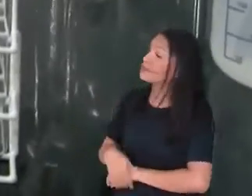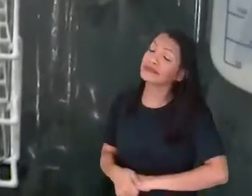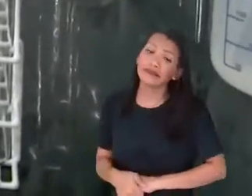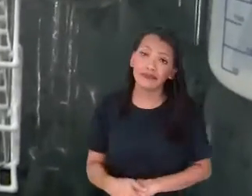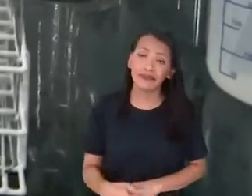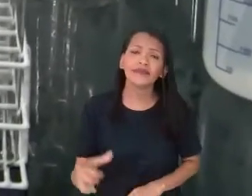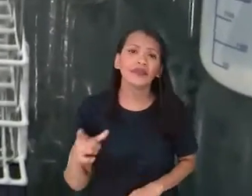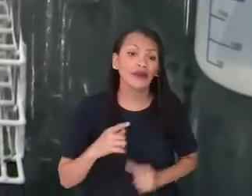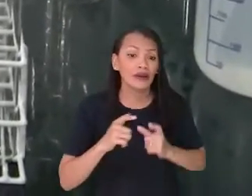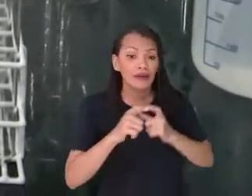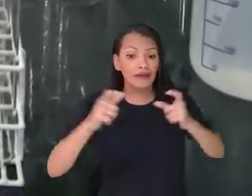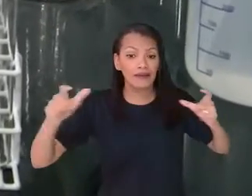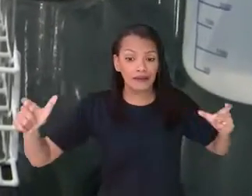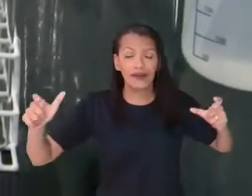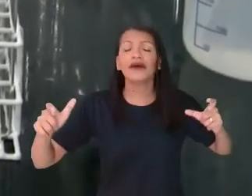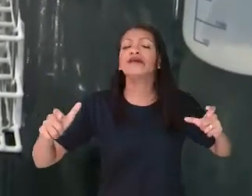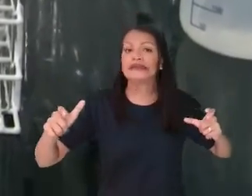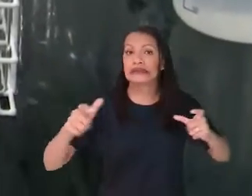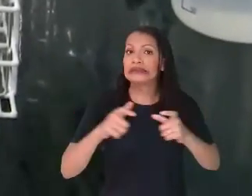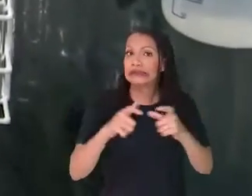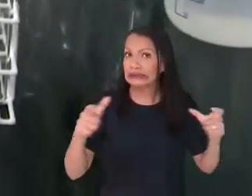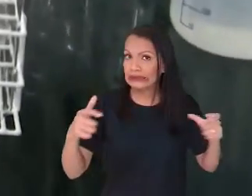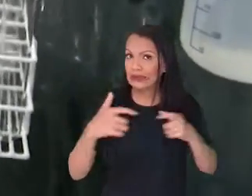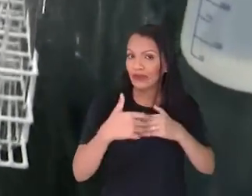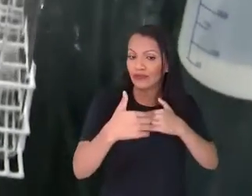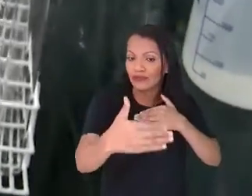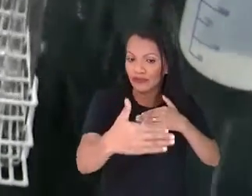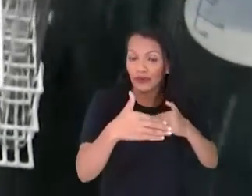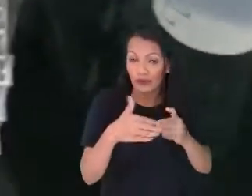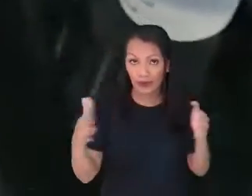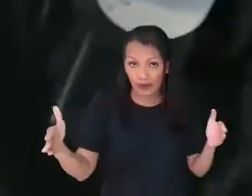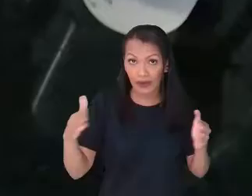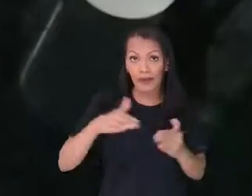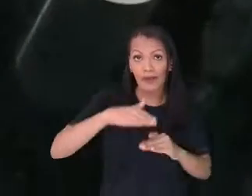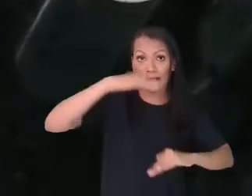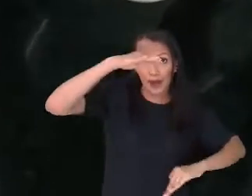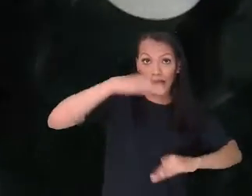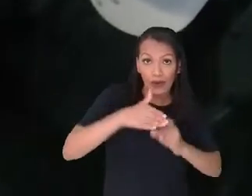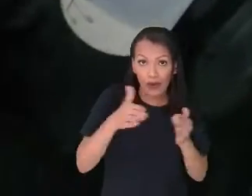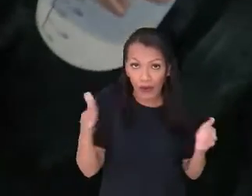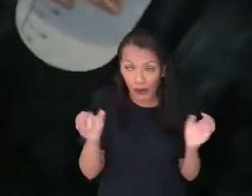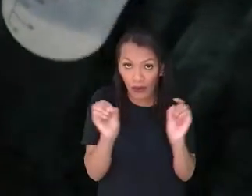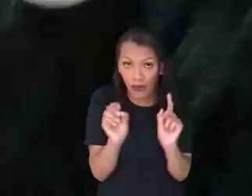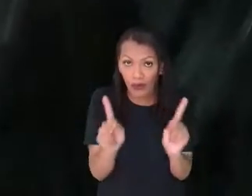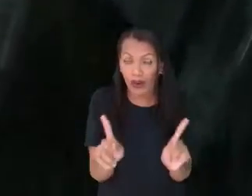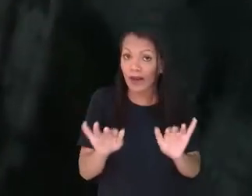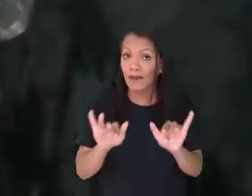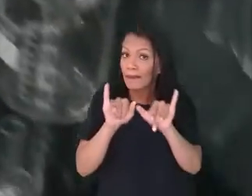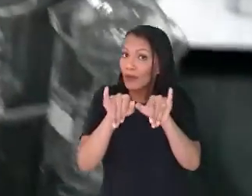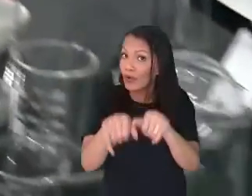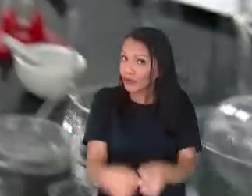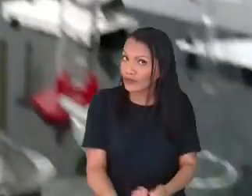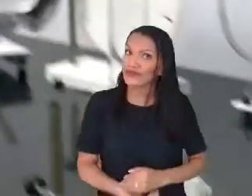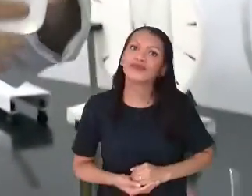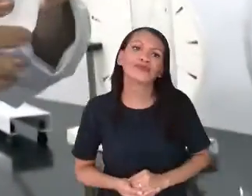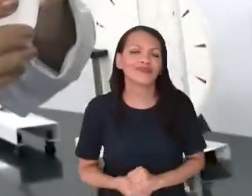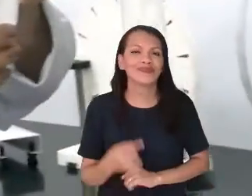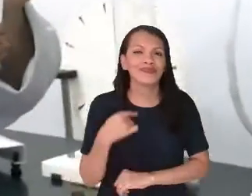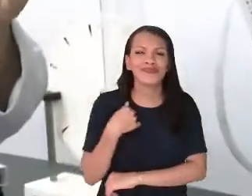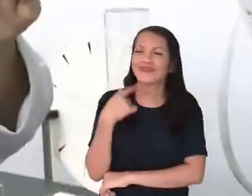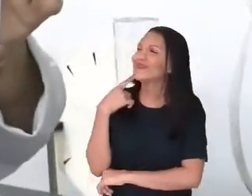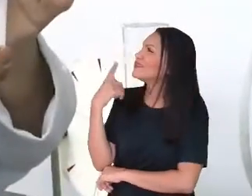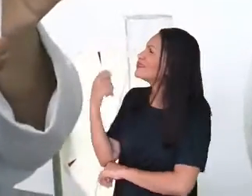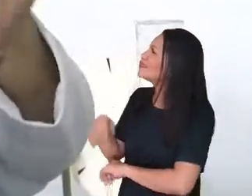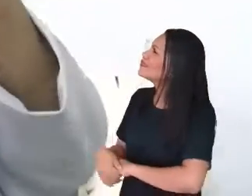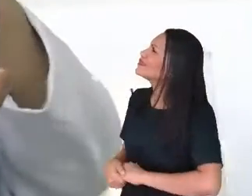que tem essa malha mais larga para caber tubos maiores, ok? E por fim, eu vou pegar aqui para